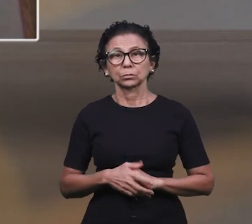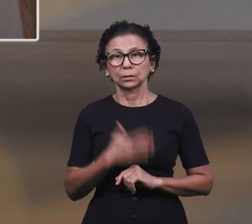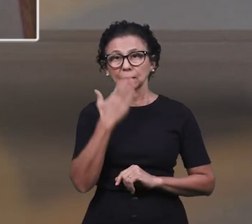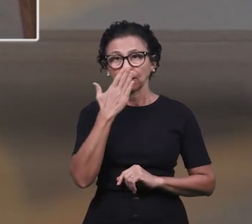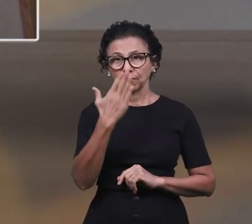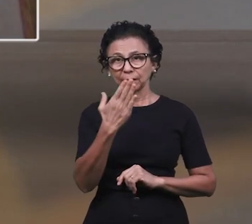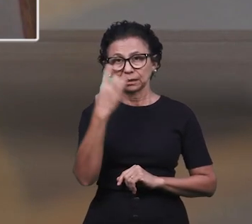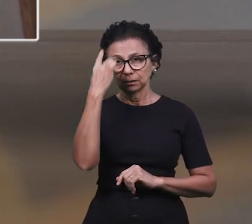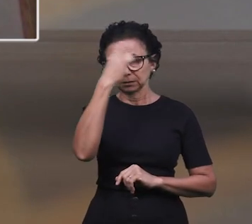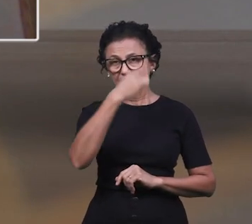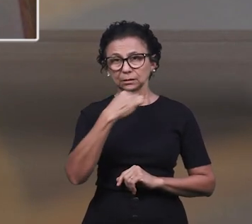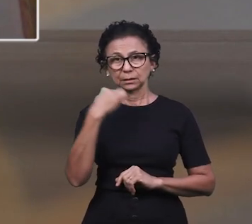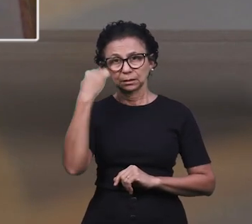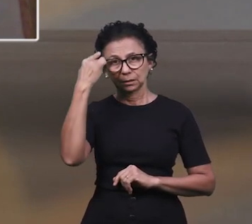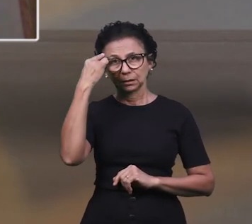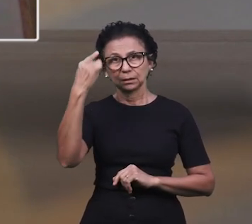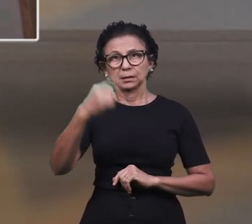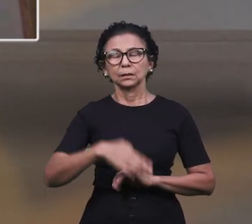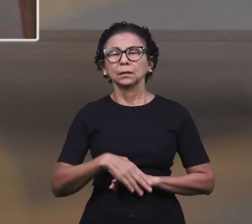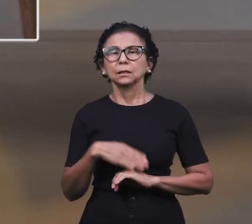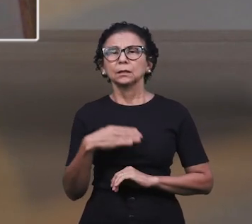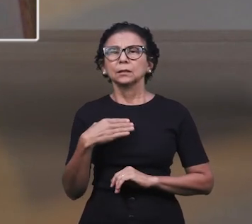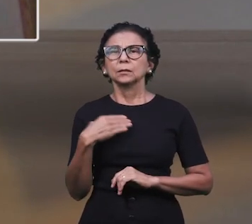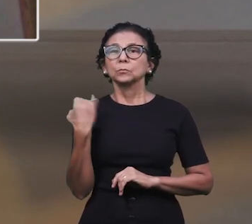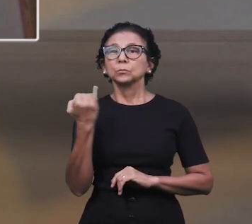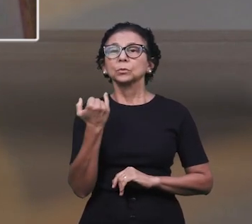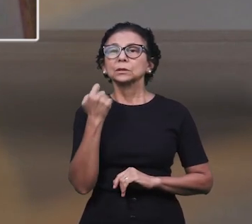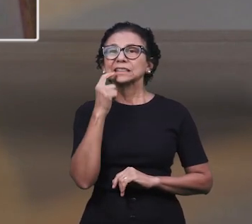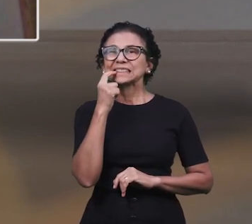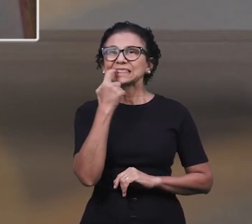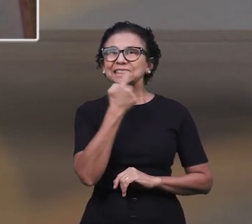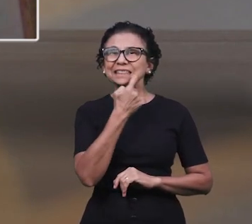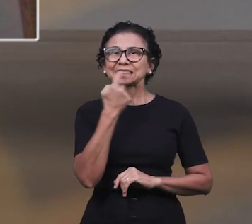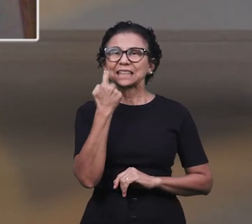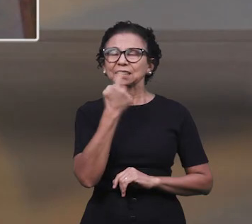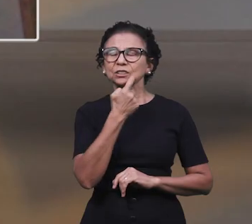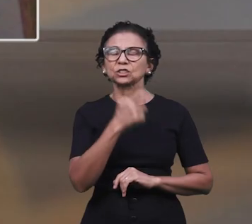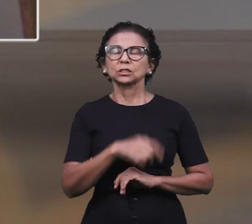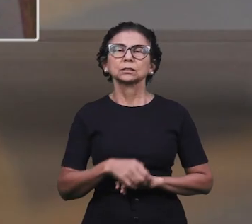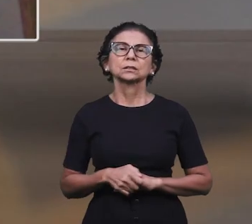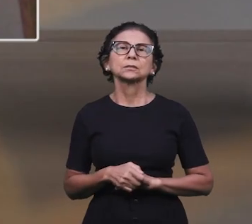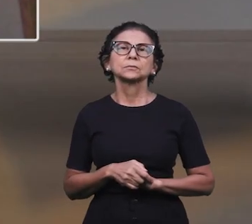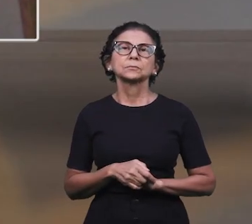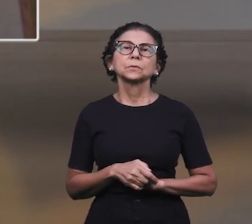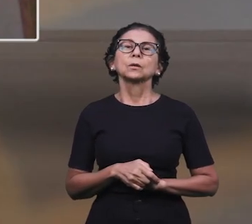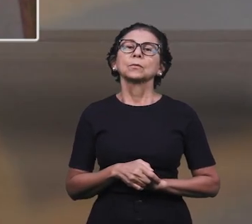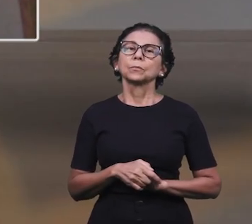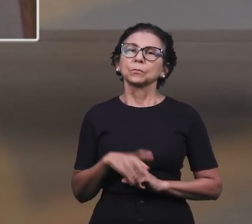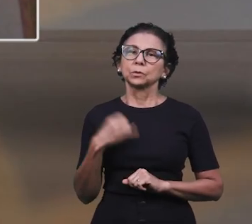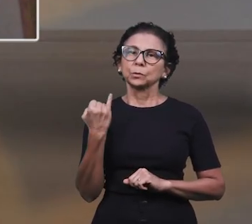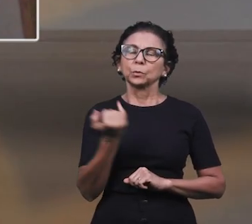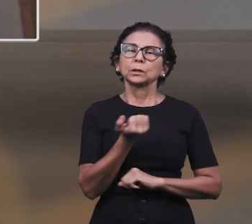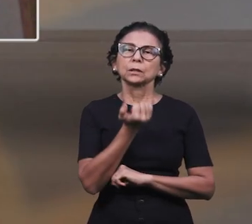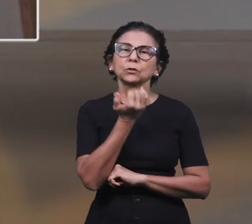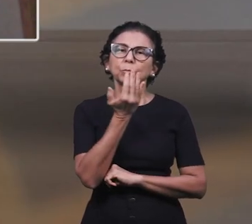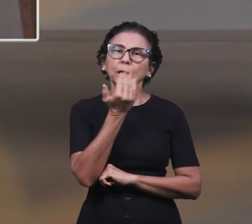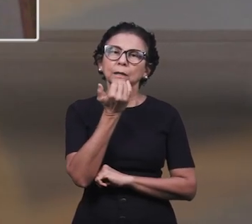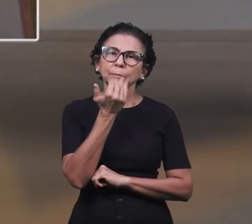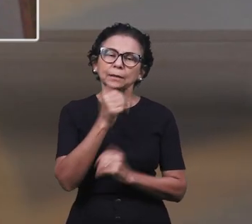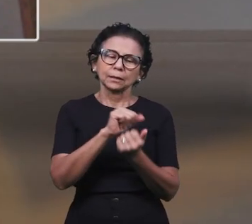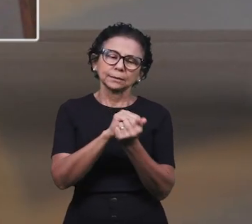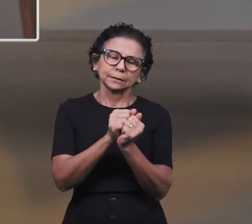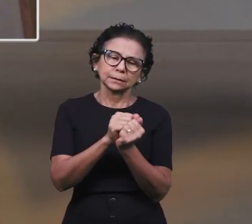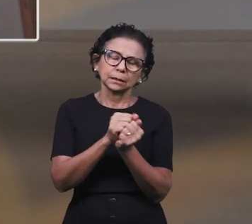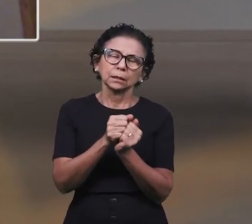visceral, os dentes têm uma importância muito grande, porque vai envolver não só a alimentação, a fonética,